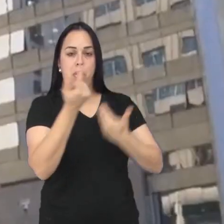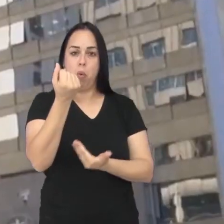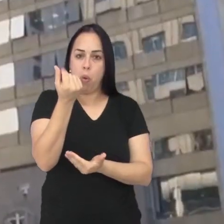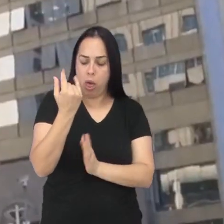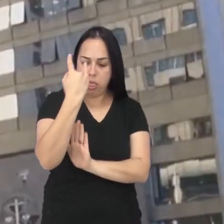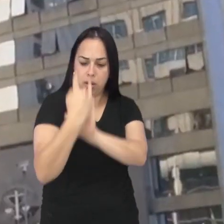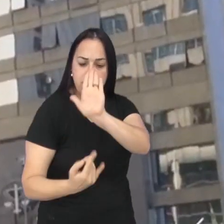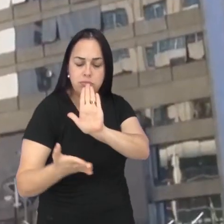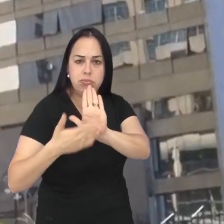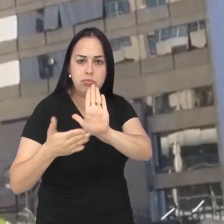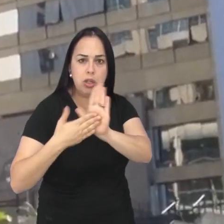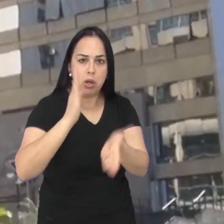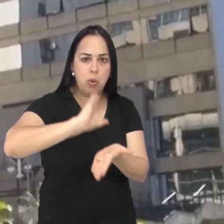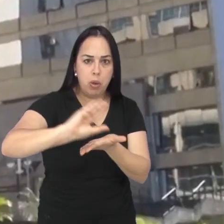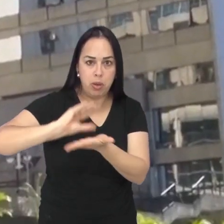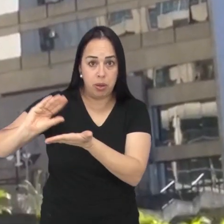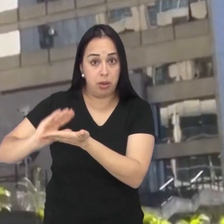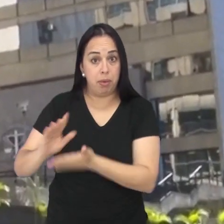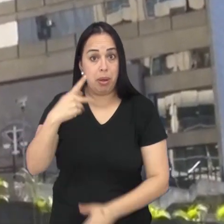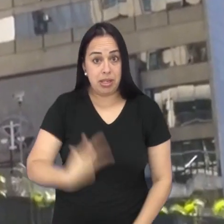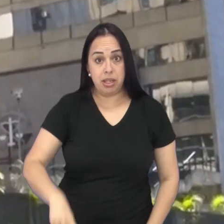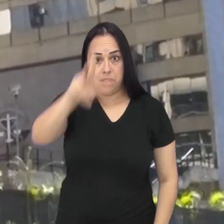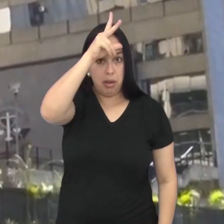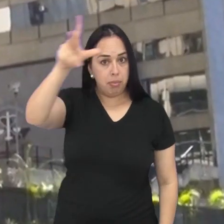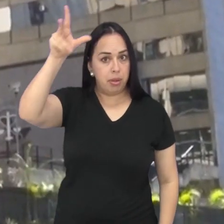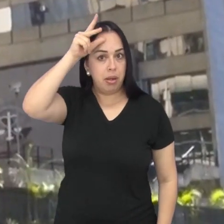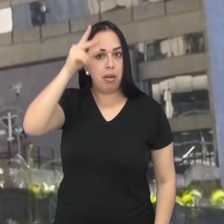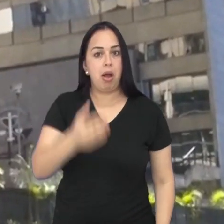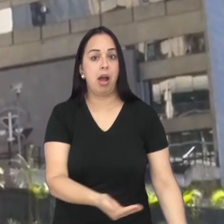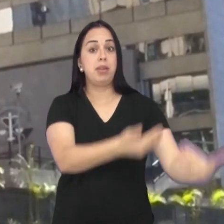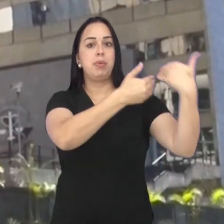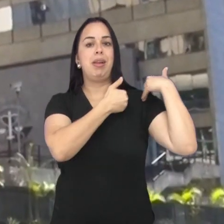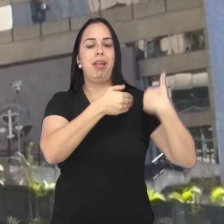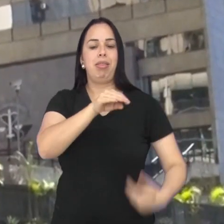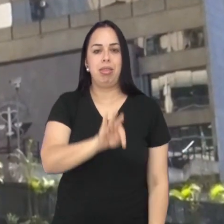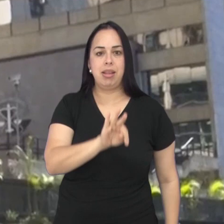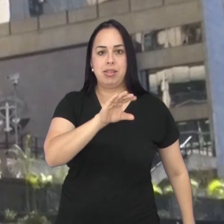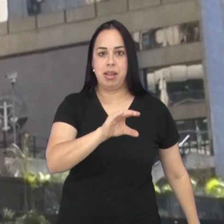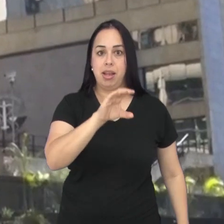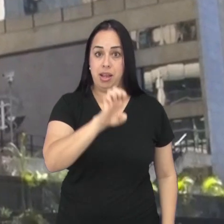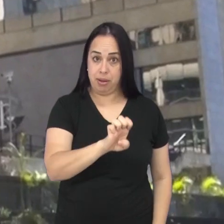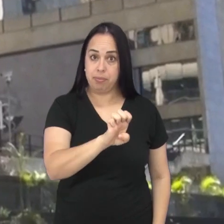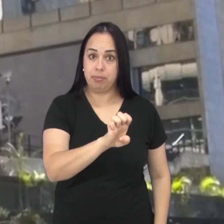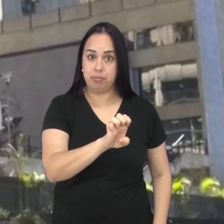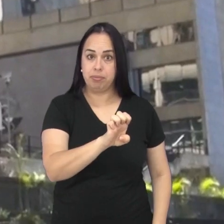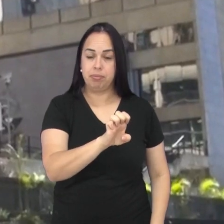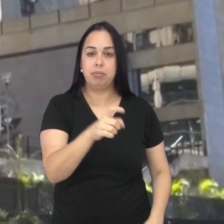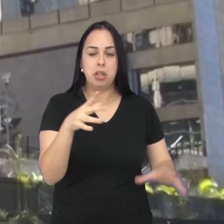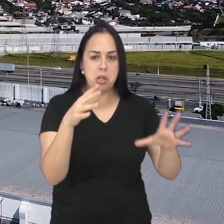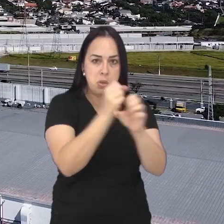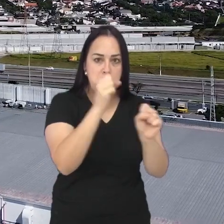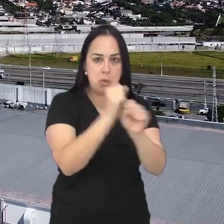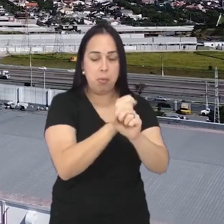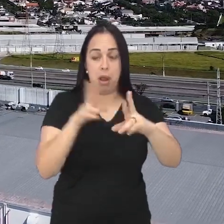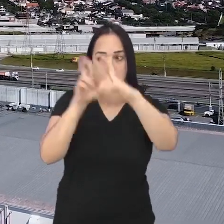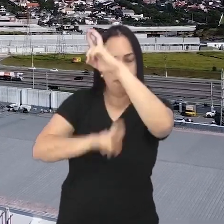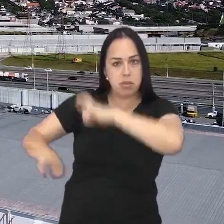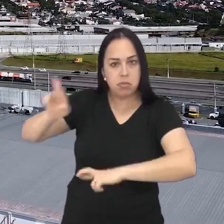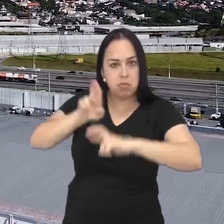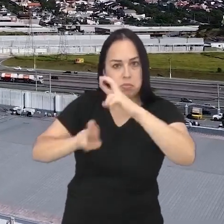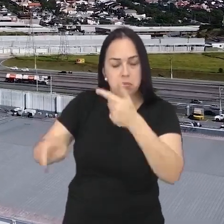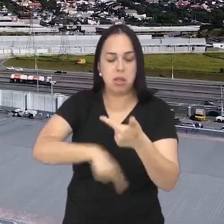responsável. Nos âmbitos municipais e estaduais, essa função é do TCE, Tribunal de Contas do Estado. Além